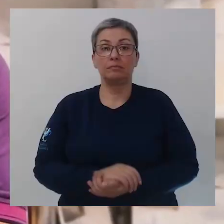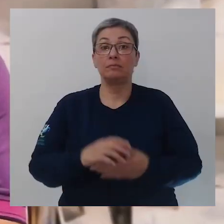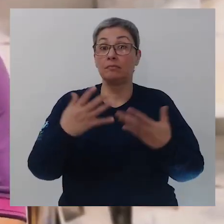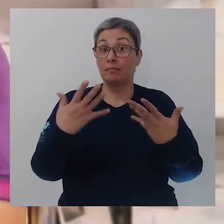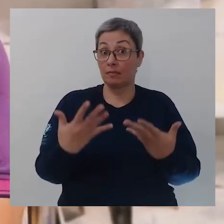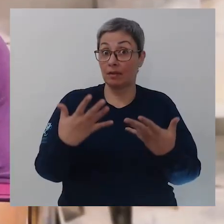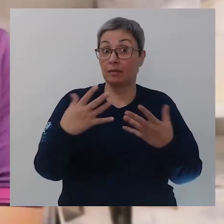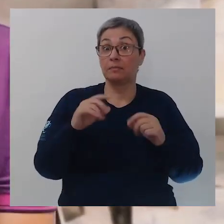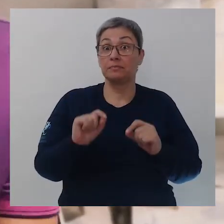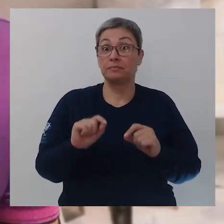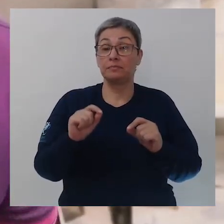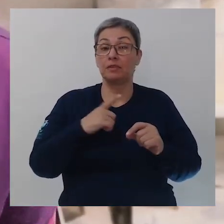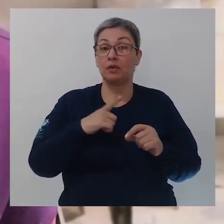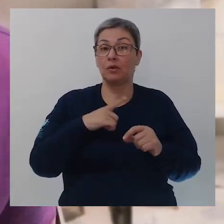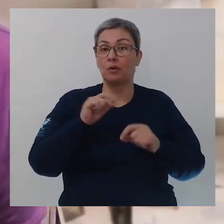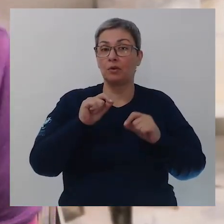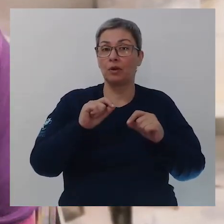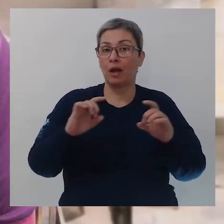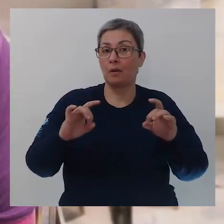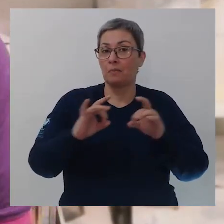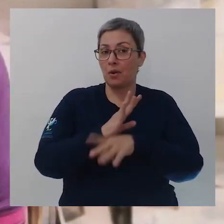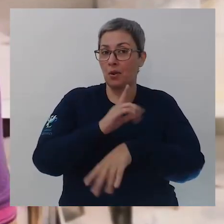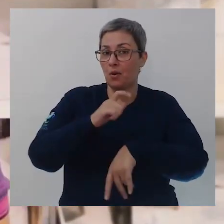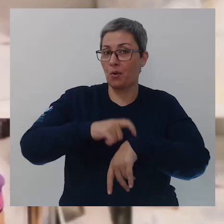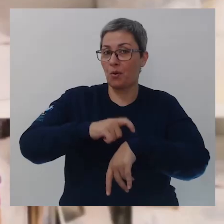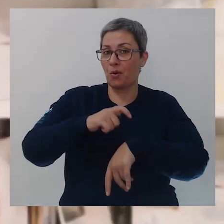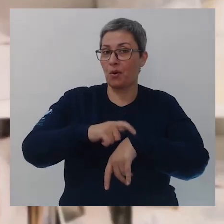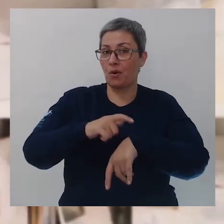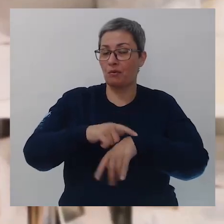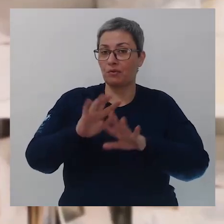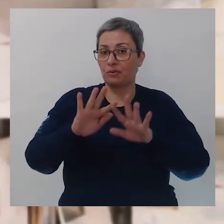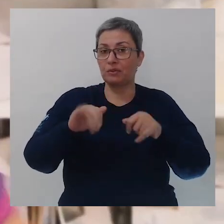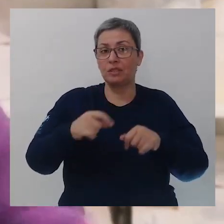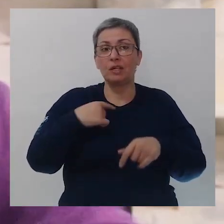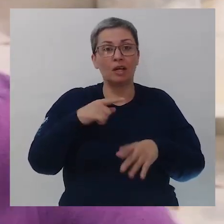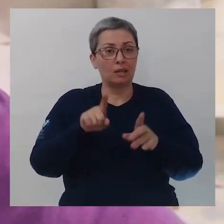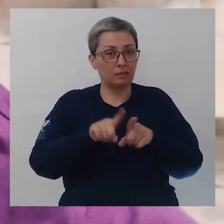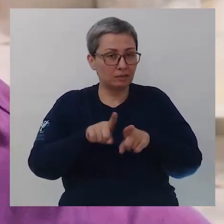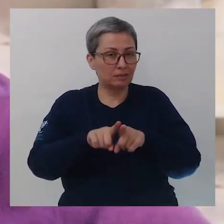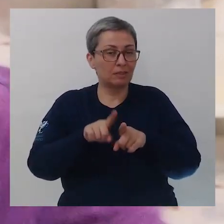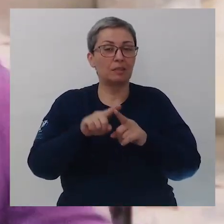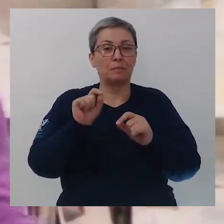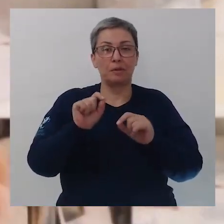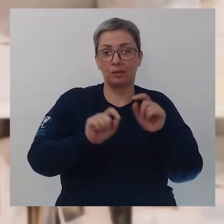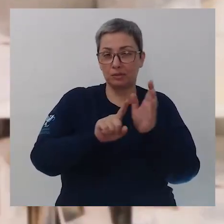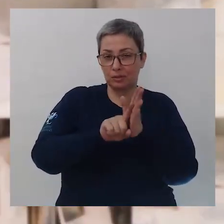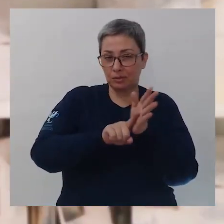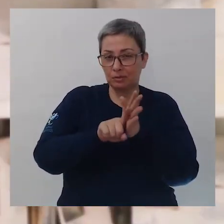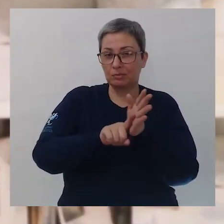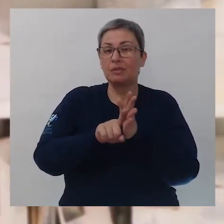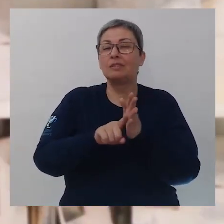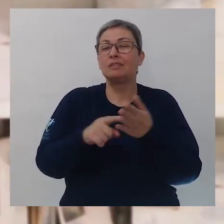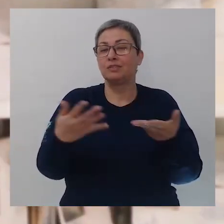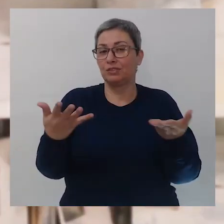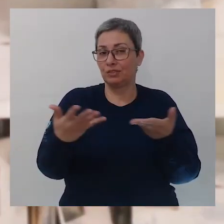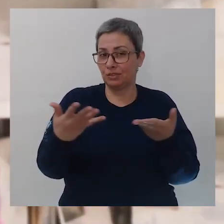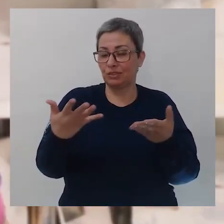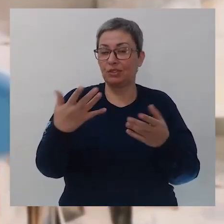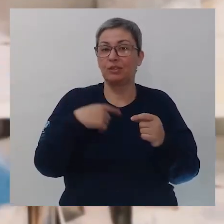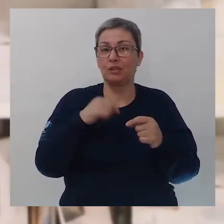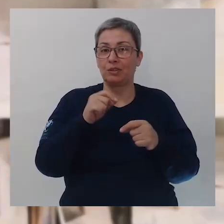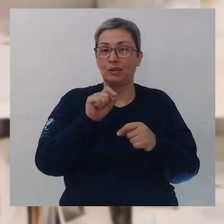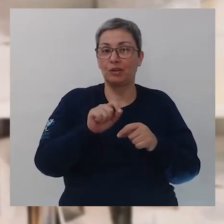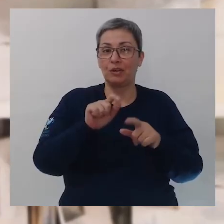Muito bem, tempo esgotado. Eu também fiz aqui a minha pesquisa